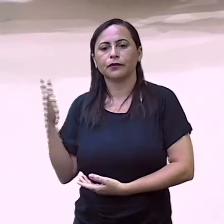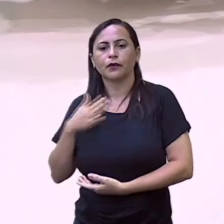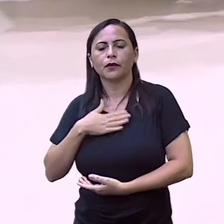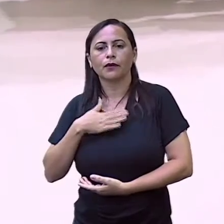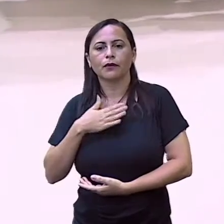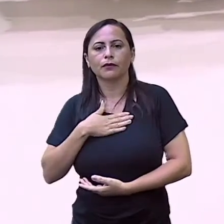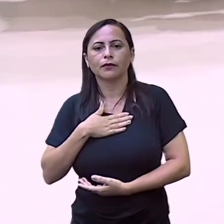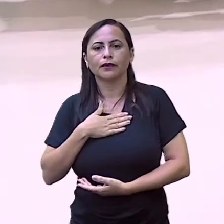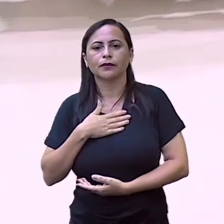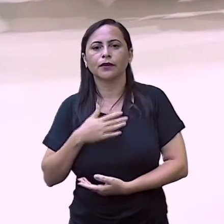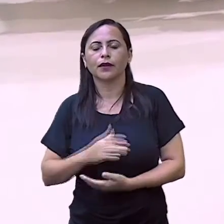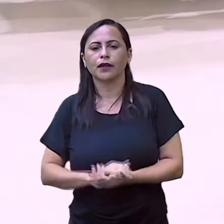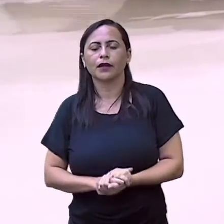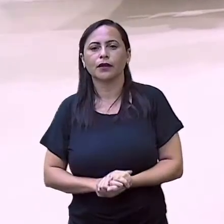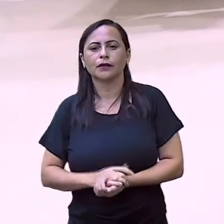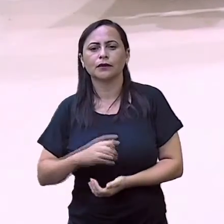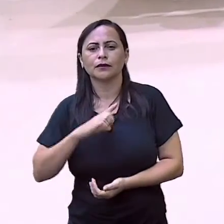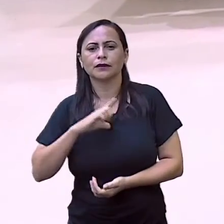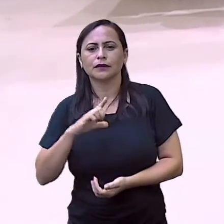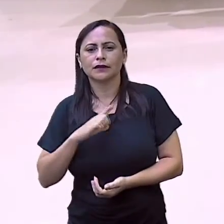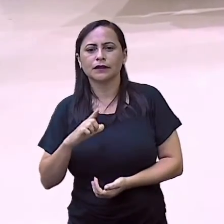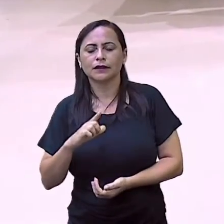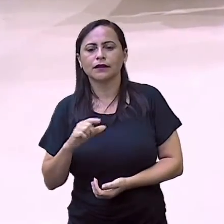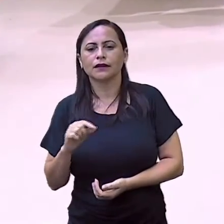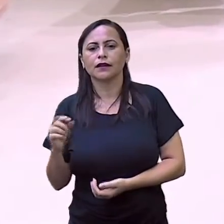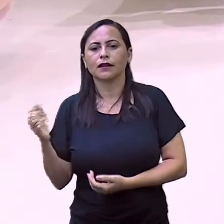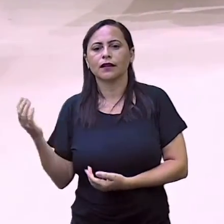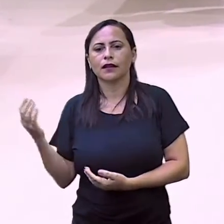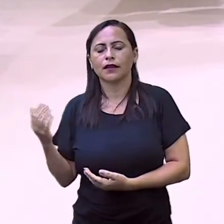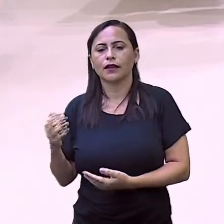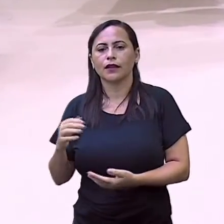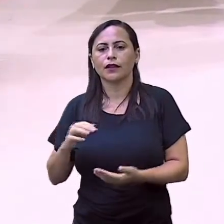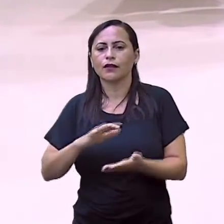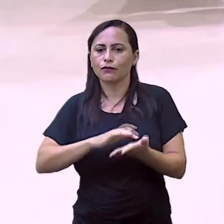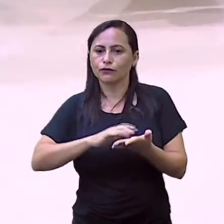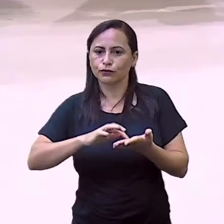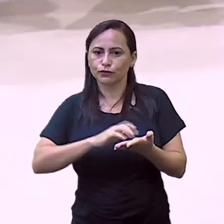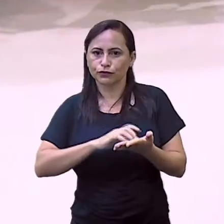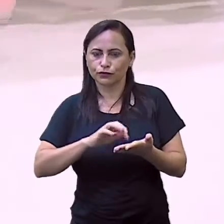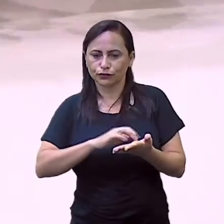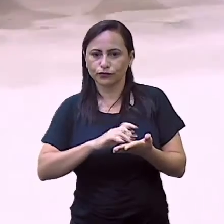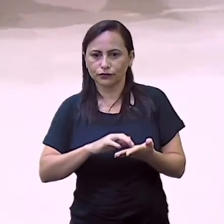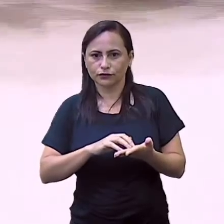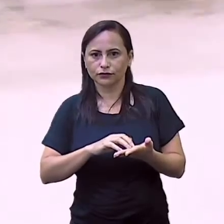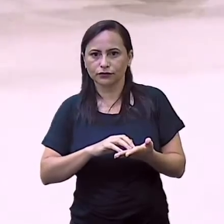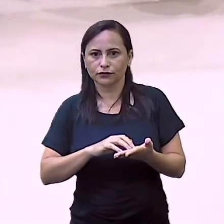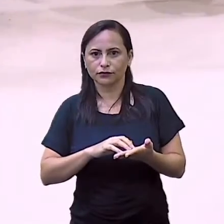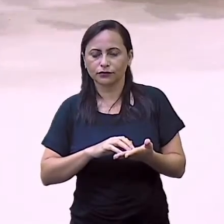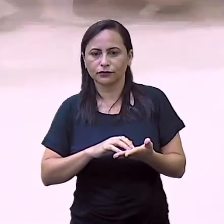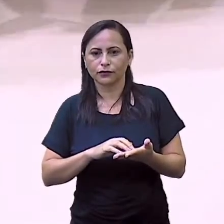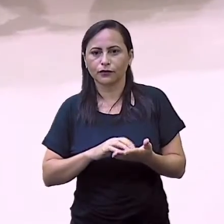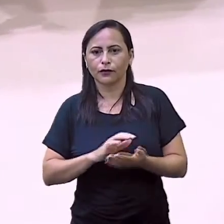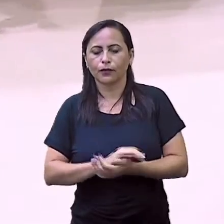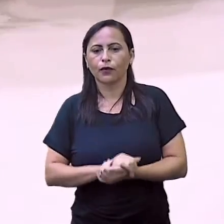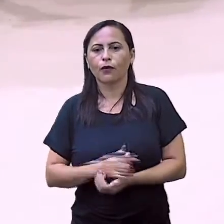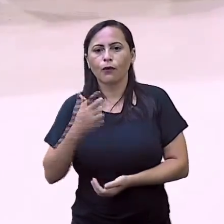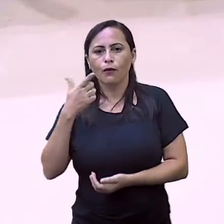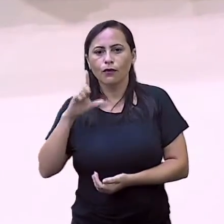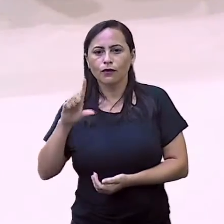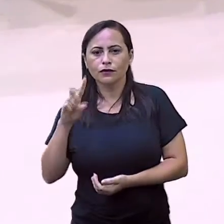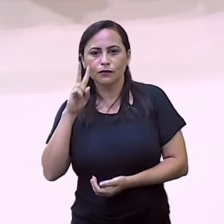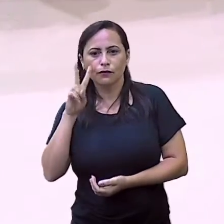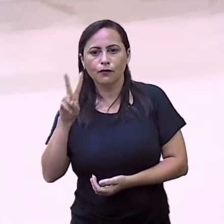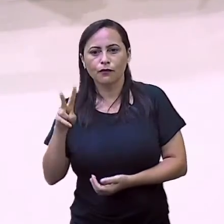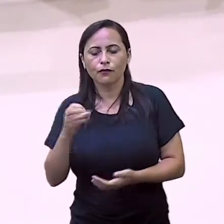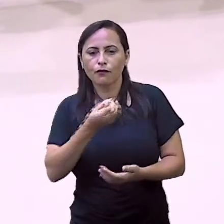aqui, a gente troca a bateria e ele já aparece. Ele é digital, além de ser digital, eu consigo olhar a numeração.